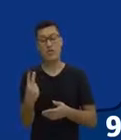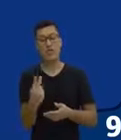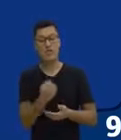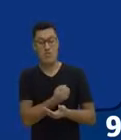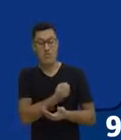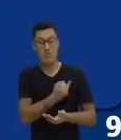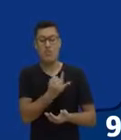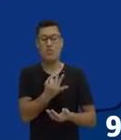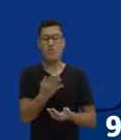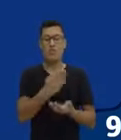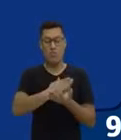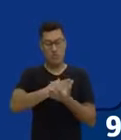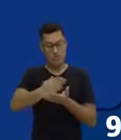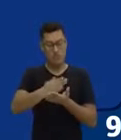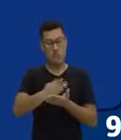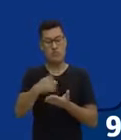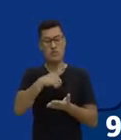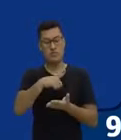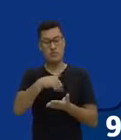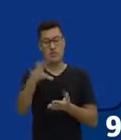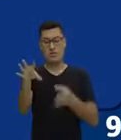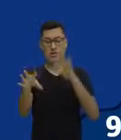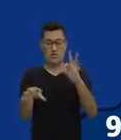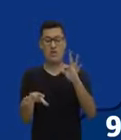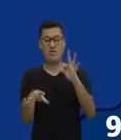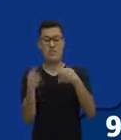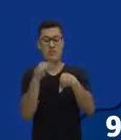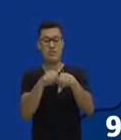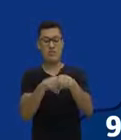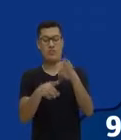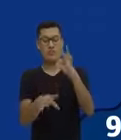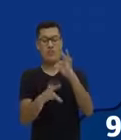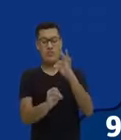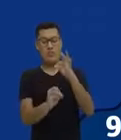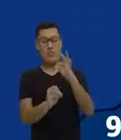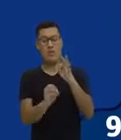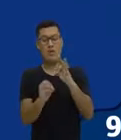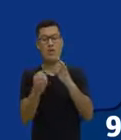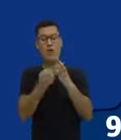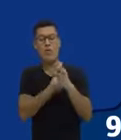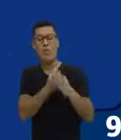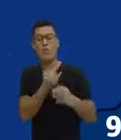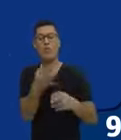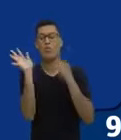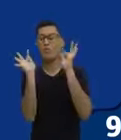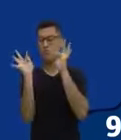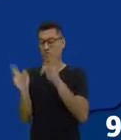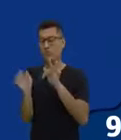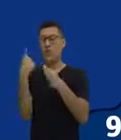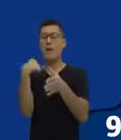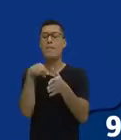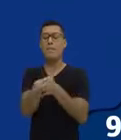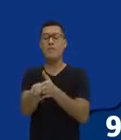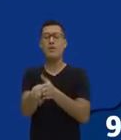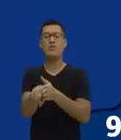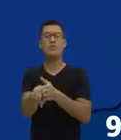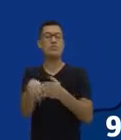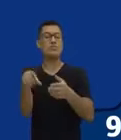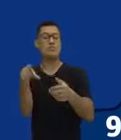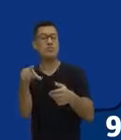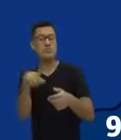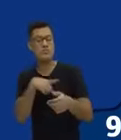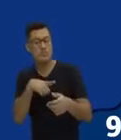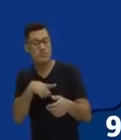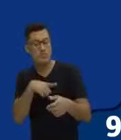inicial no tempo zero, eu estou dizendo quanto vai dar lá no final e a pergunta é quanto tempo, tá